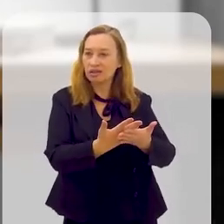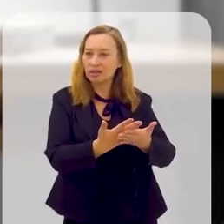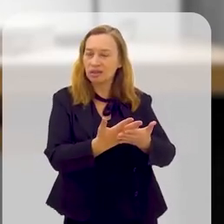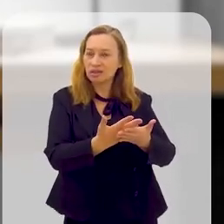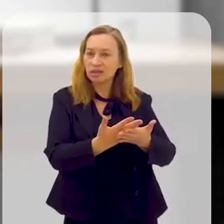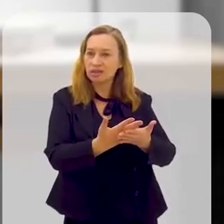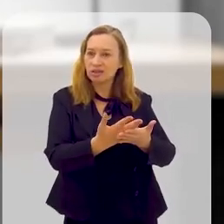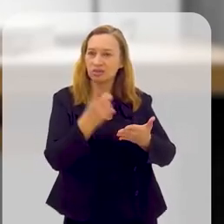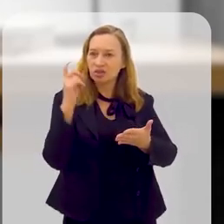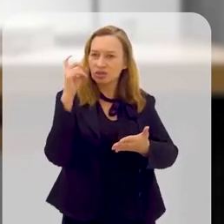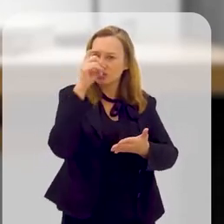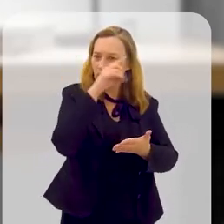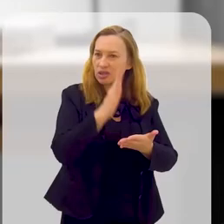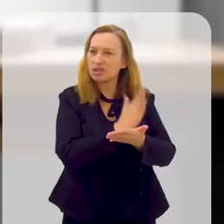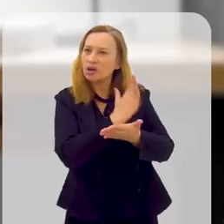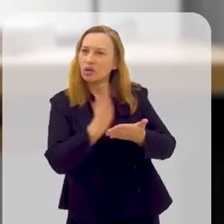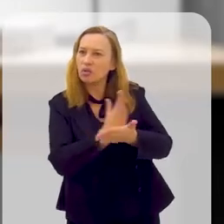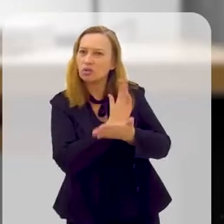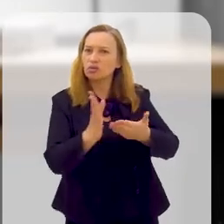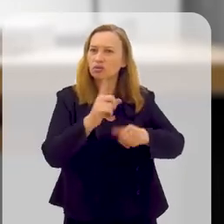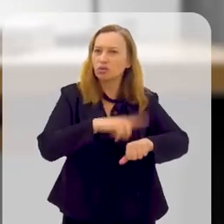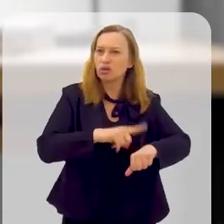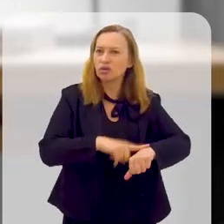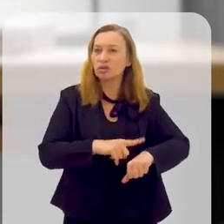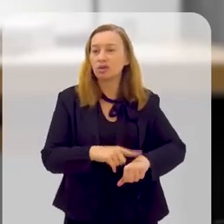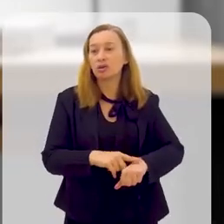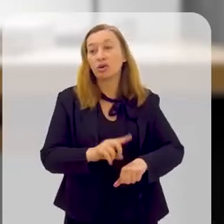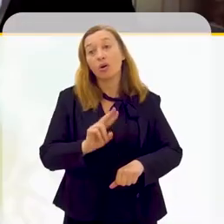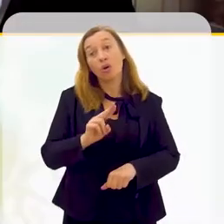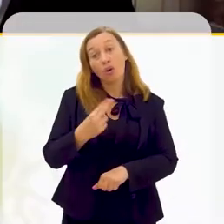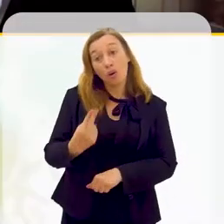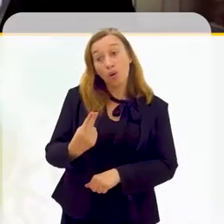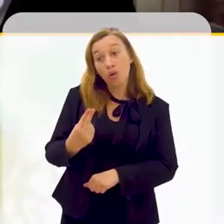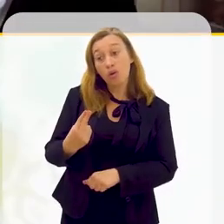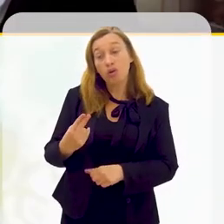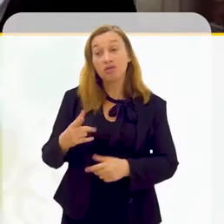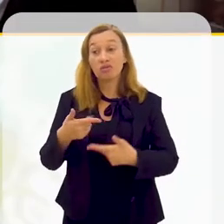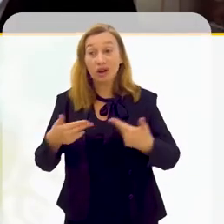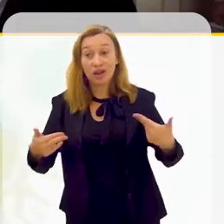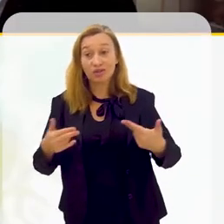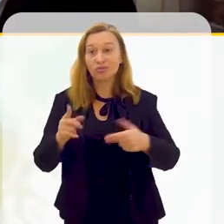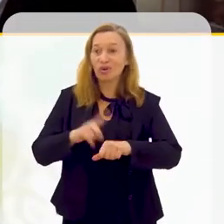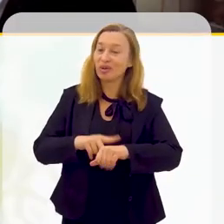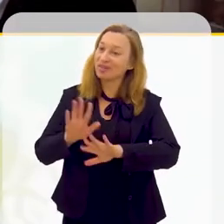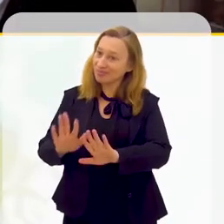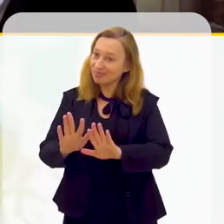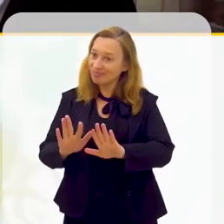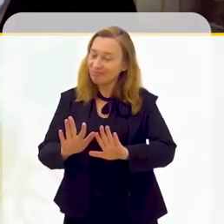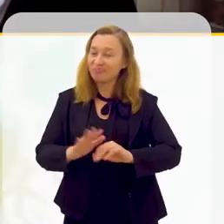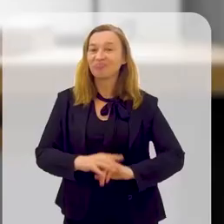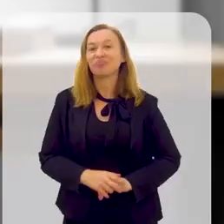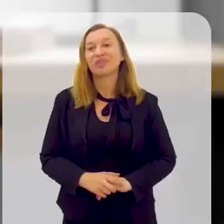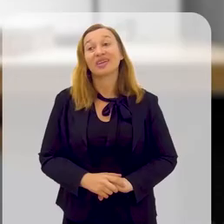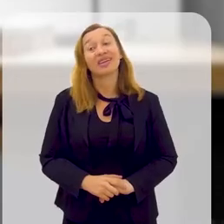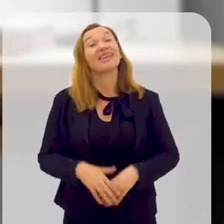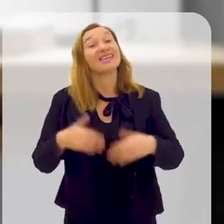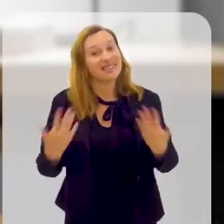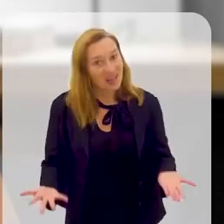tão crucial Em alguns momentos ou em muitos momentos